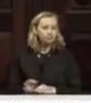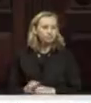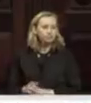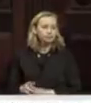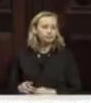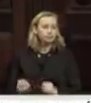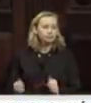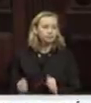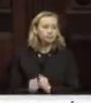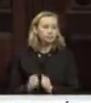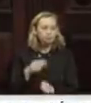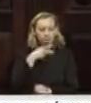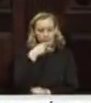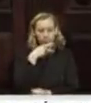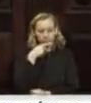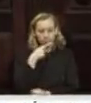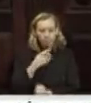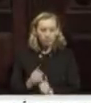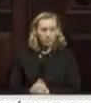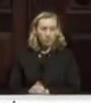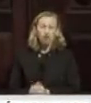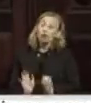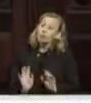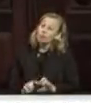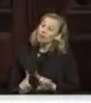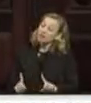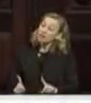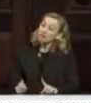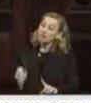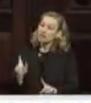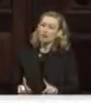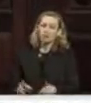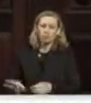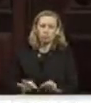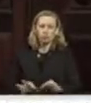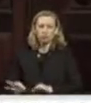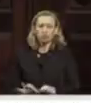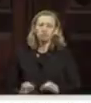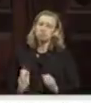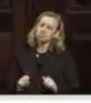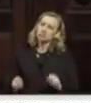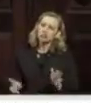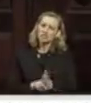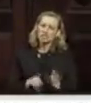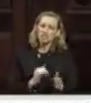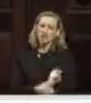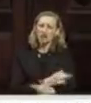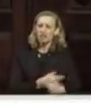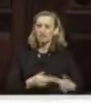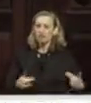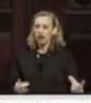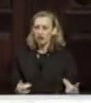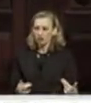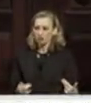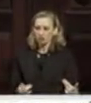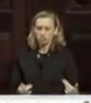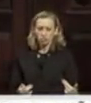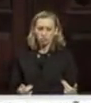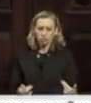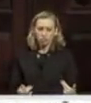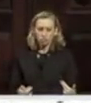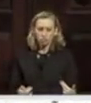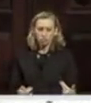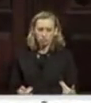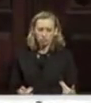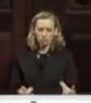partido, mas esse é um projeto que poderia ser de muitos deputados. Projeto que trata a data de 28 de março, data da morte do